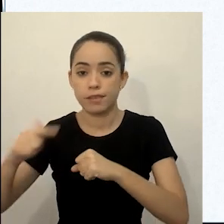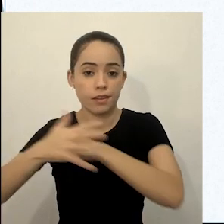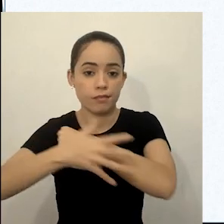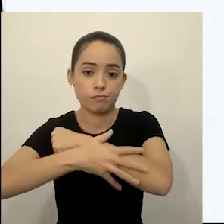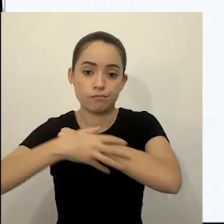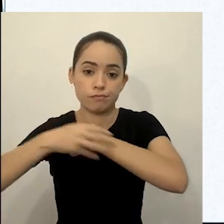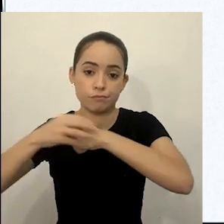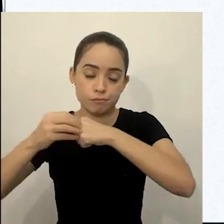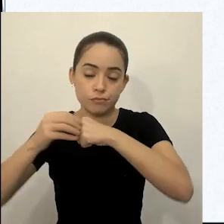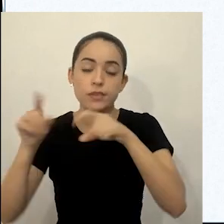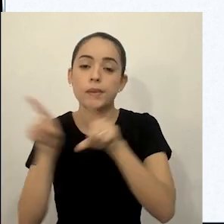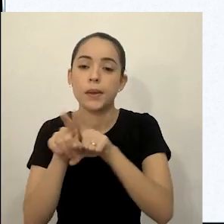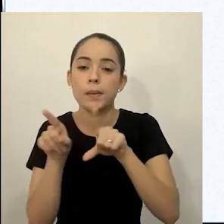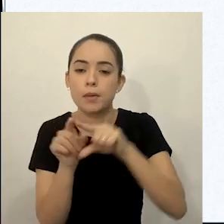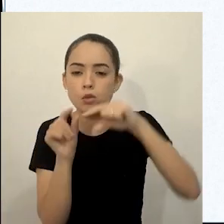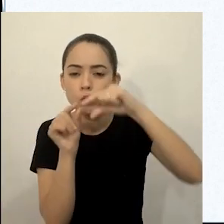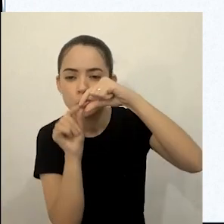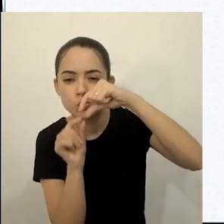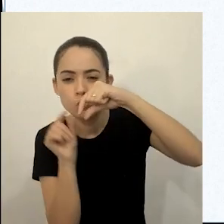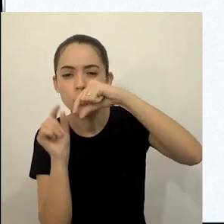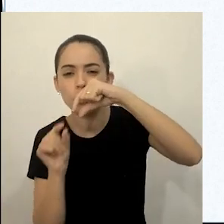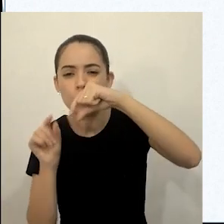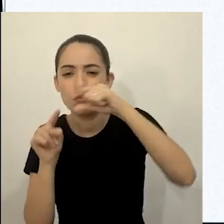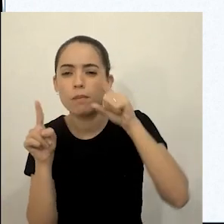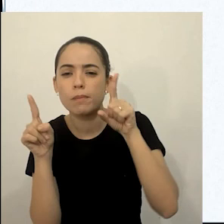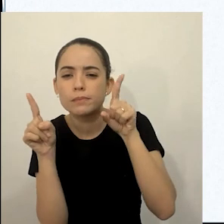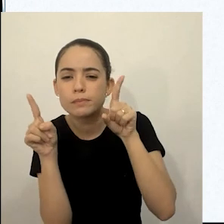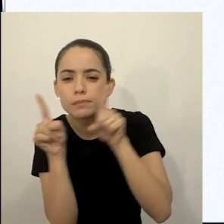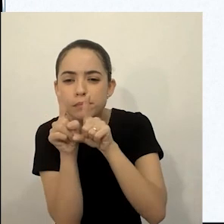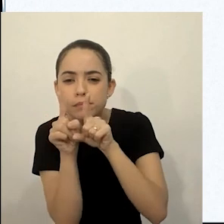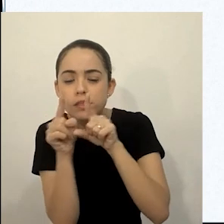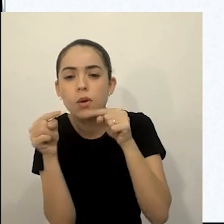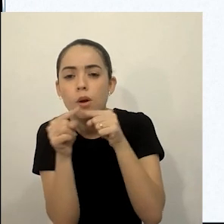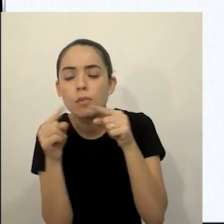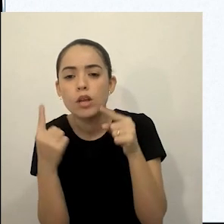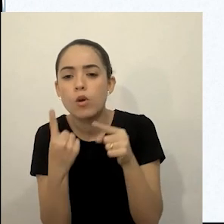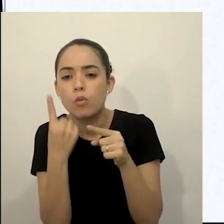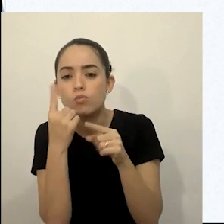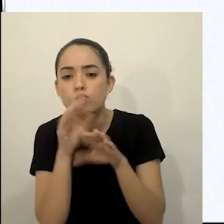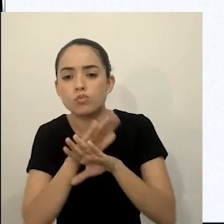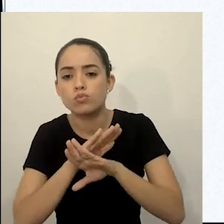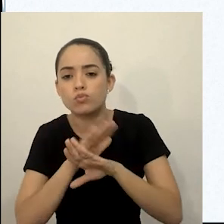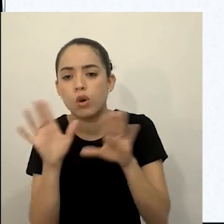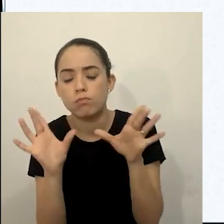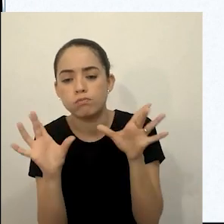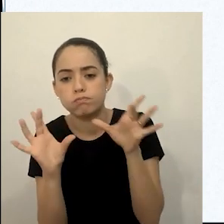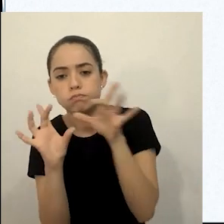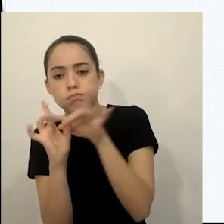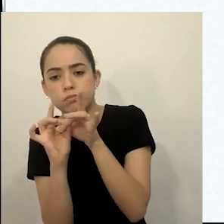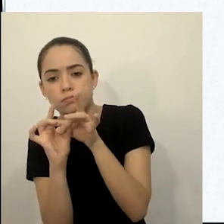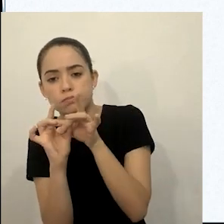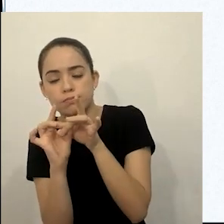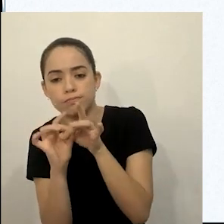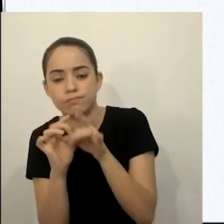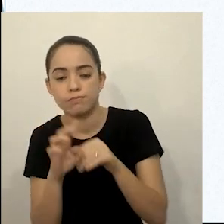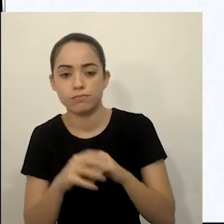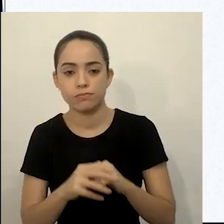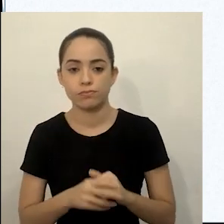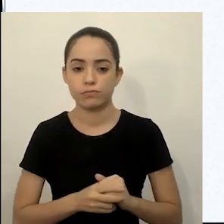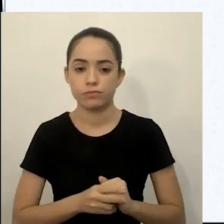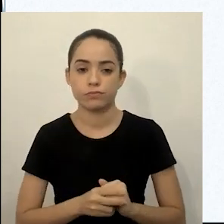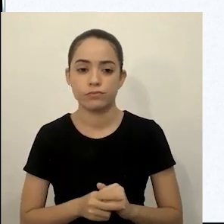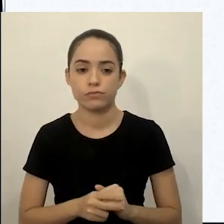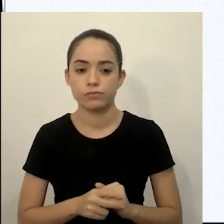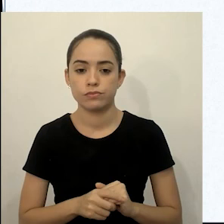bainha fibrosa e microtúbulos passam a ser únicos em